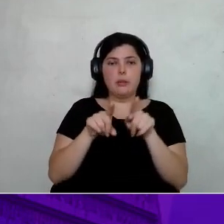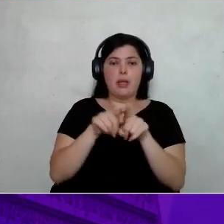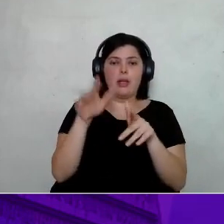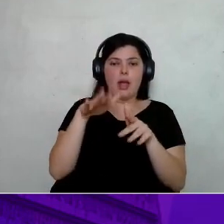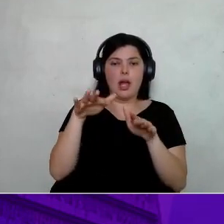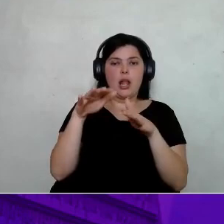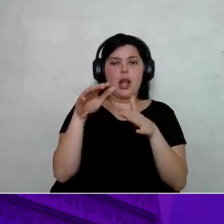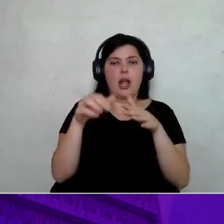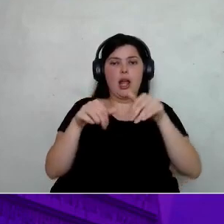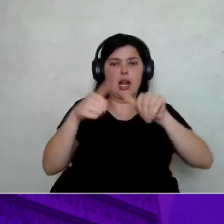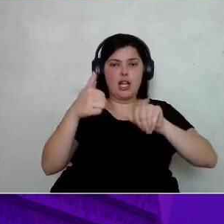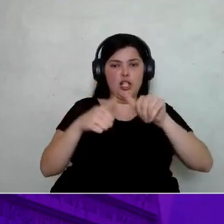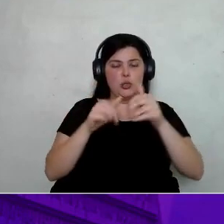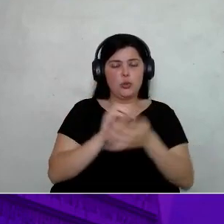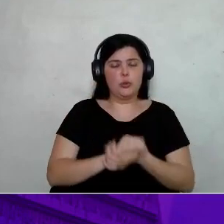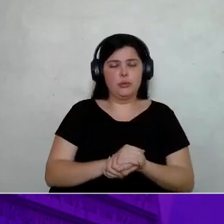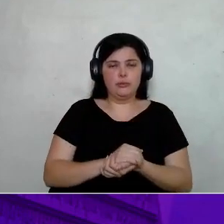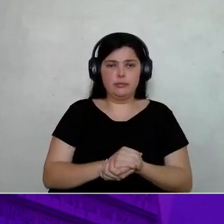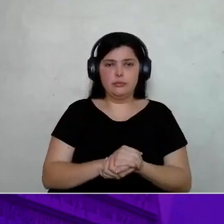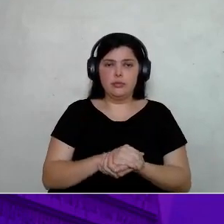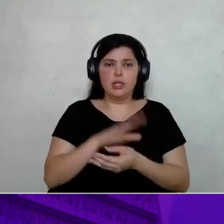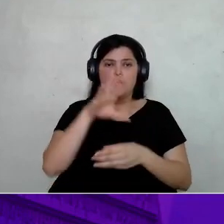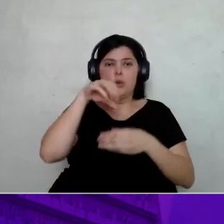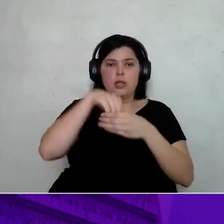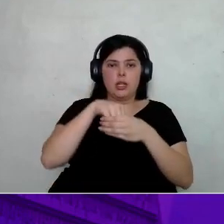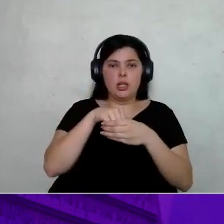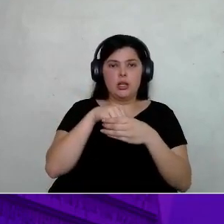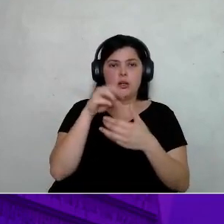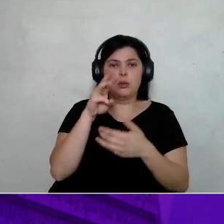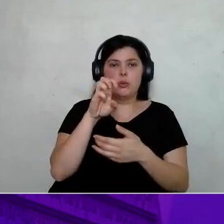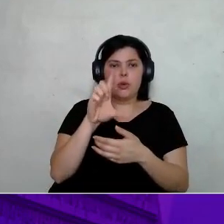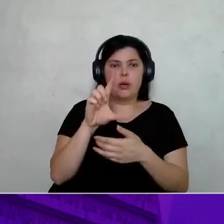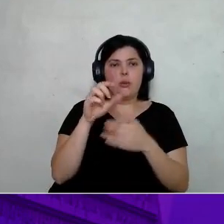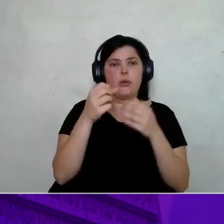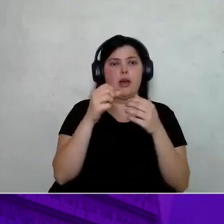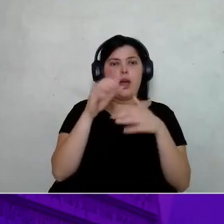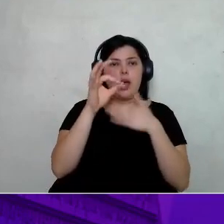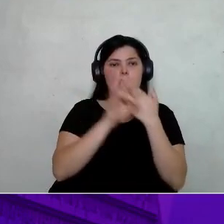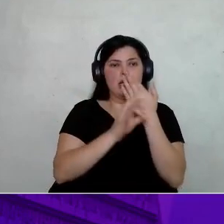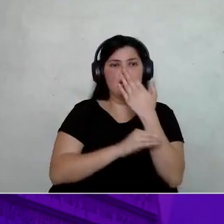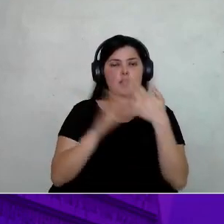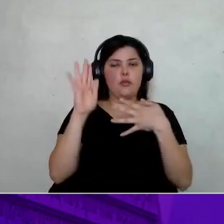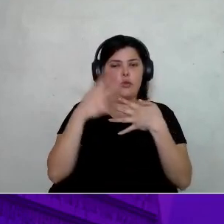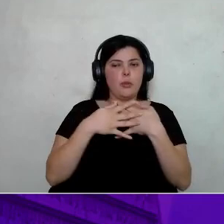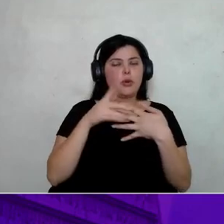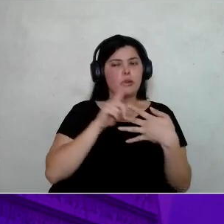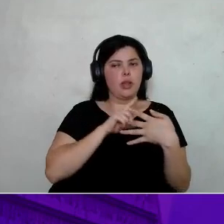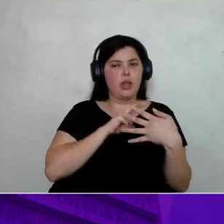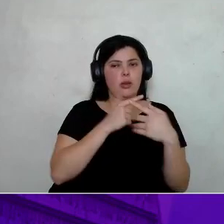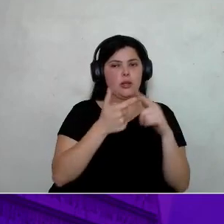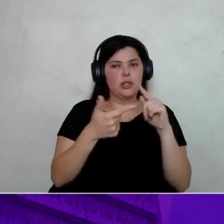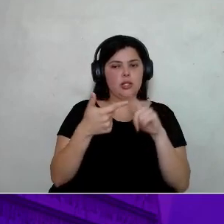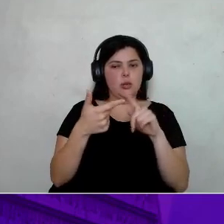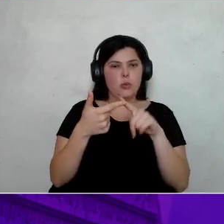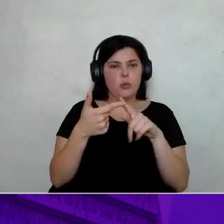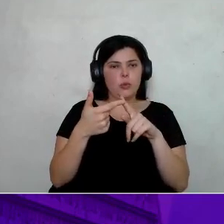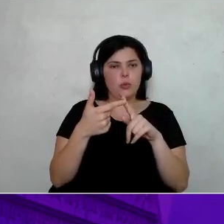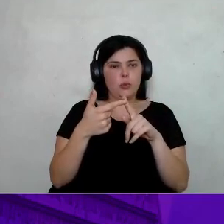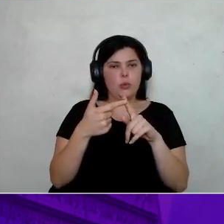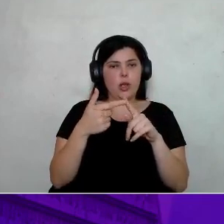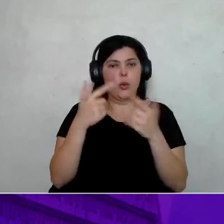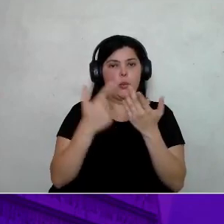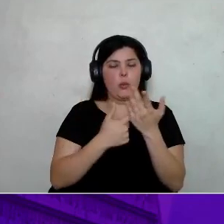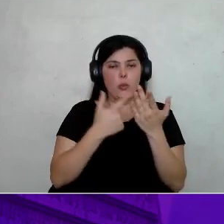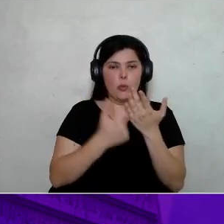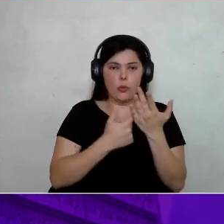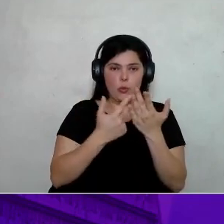Então, dentro ali do Well Architected Framework, bem bacana. Segundo ponto, isso aqui, ele é um livro físico, então